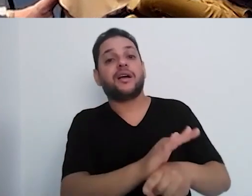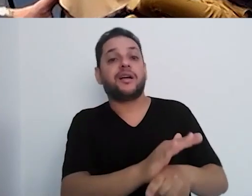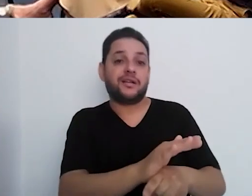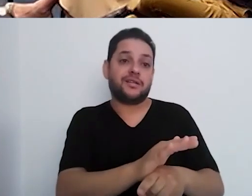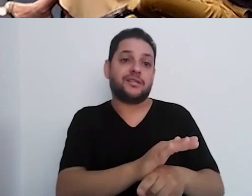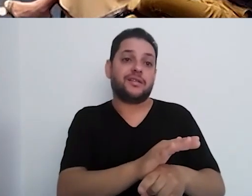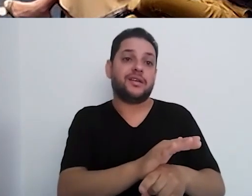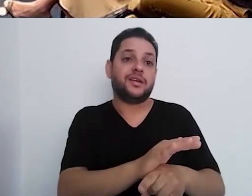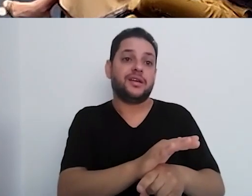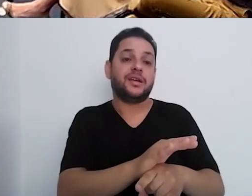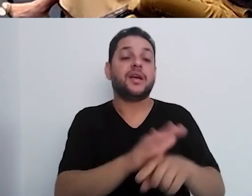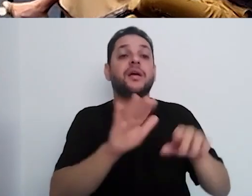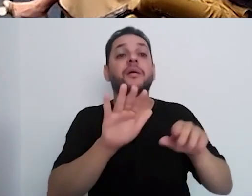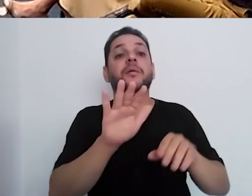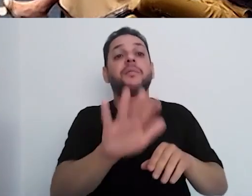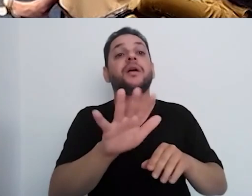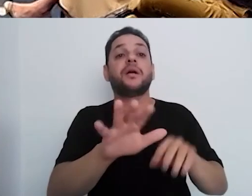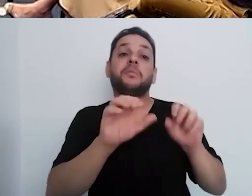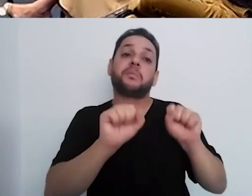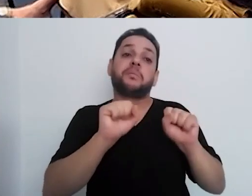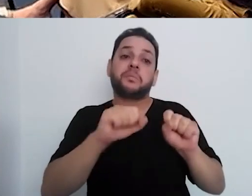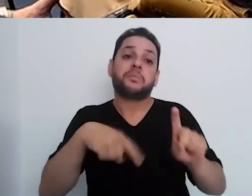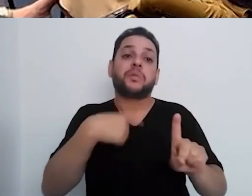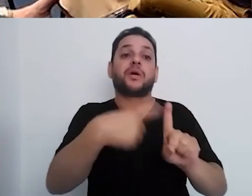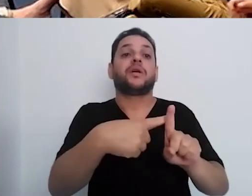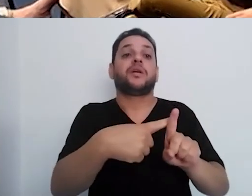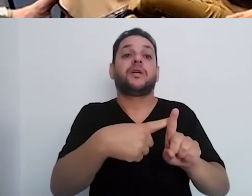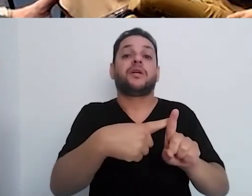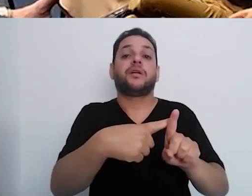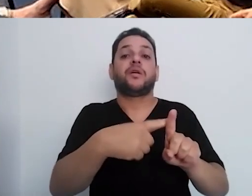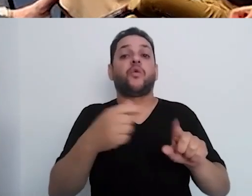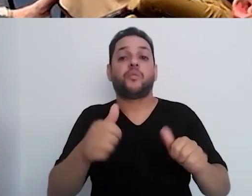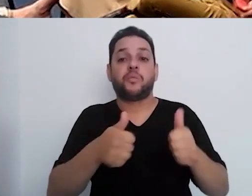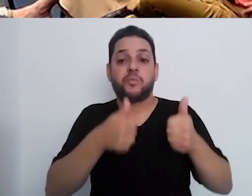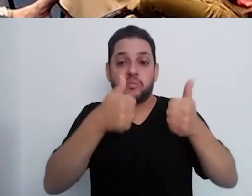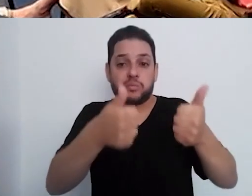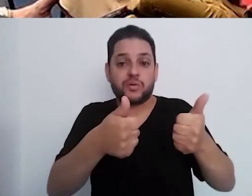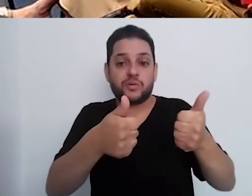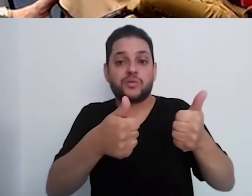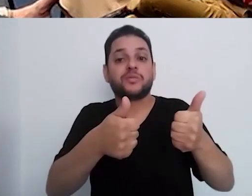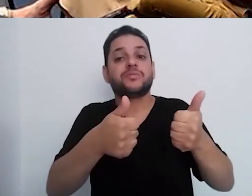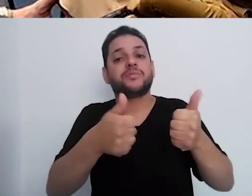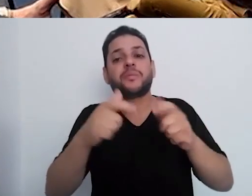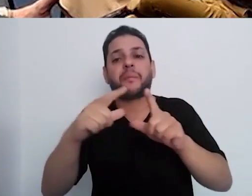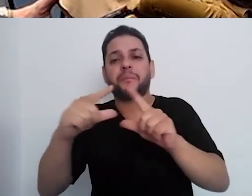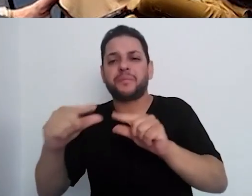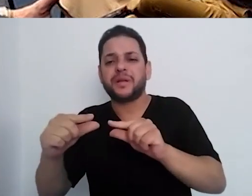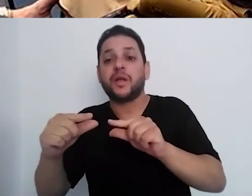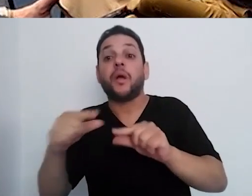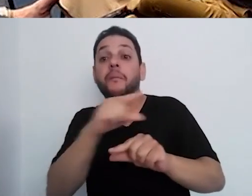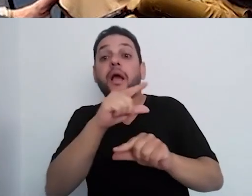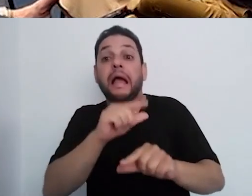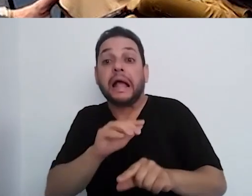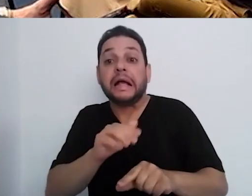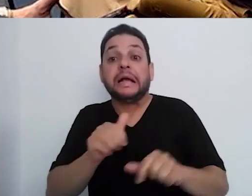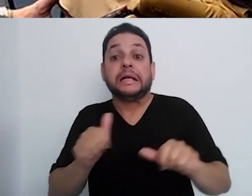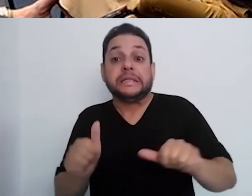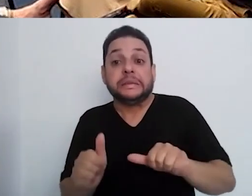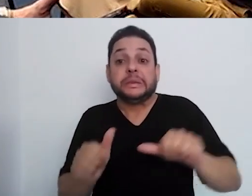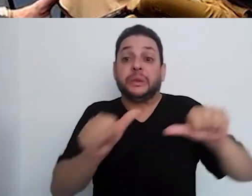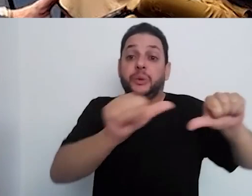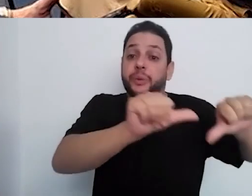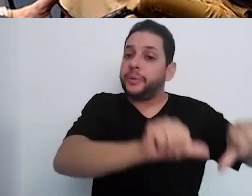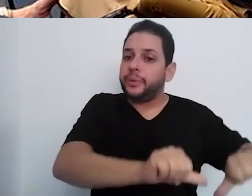chance de ter um efeito positivo assim é muito menor, na minha opinião, do que a chance de ter um efeito nocivo sobre um caso qualquer que ainda esteja em andamento.